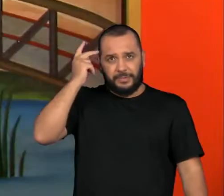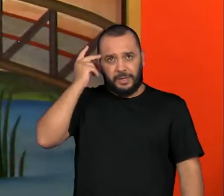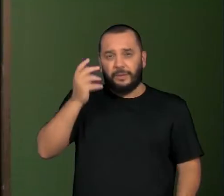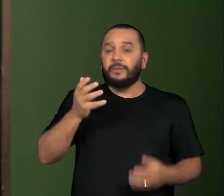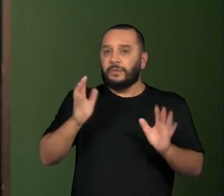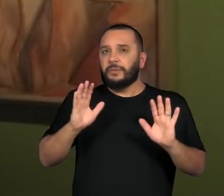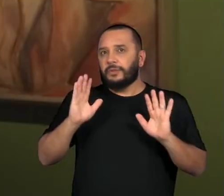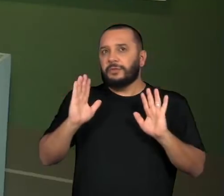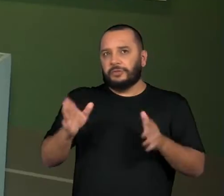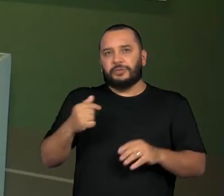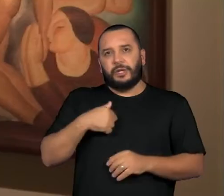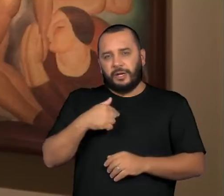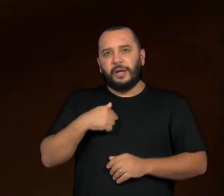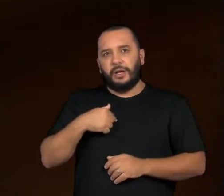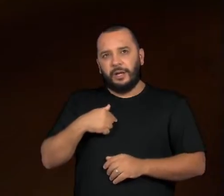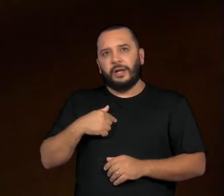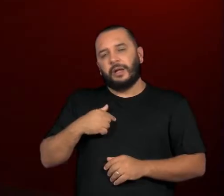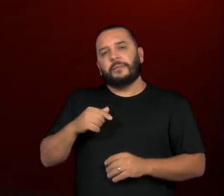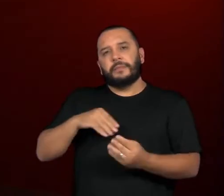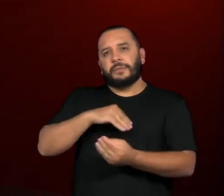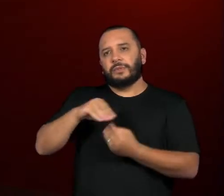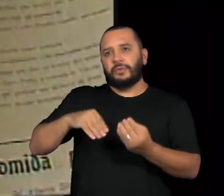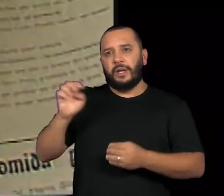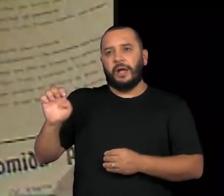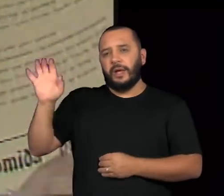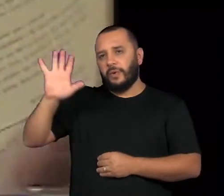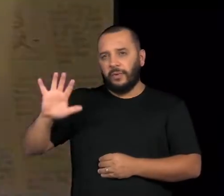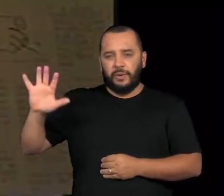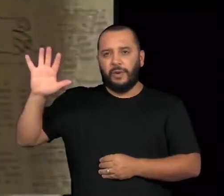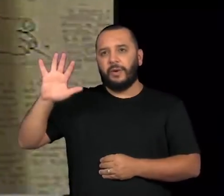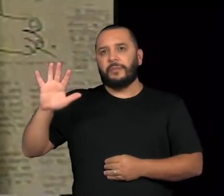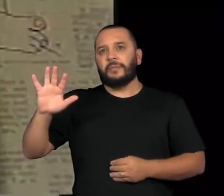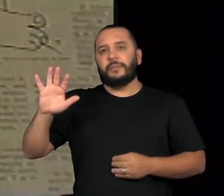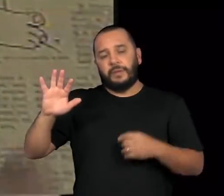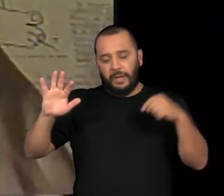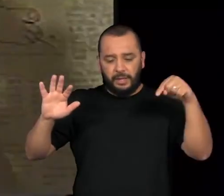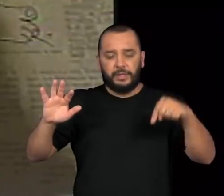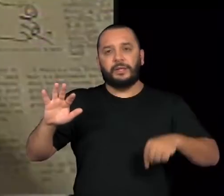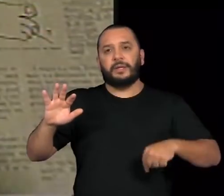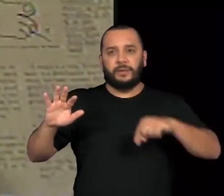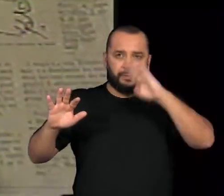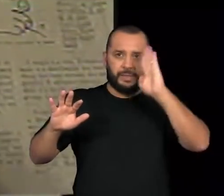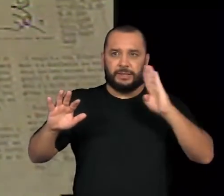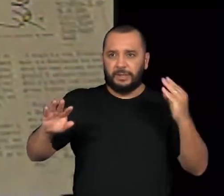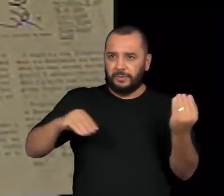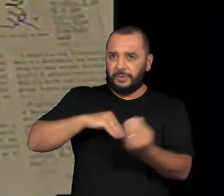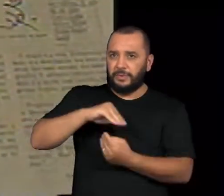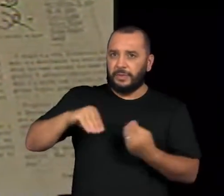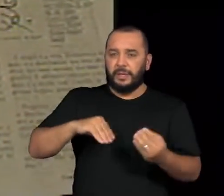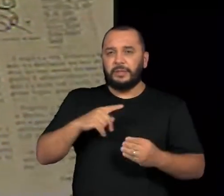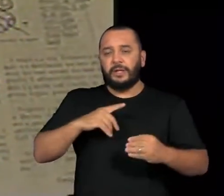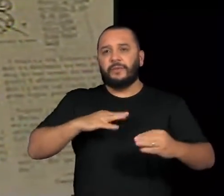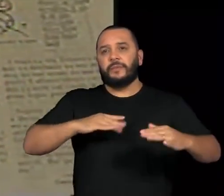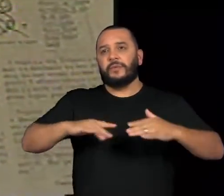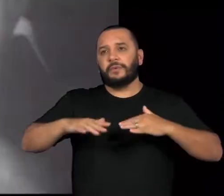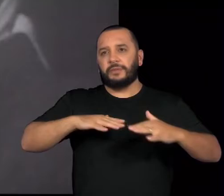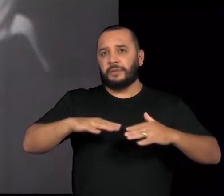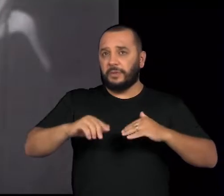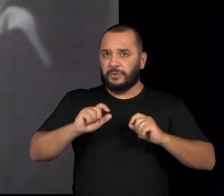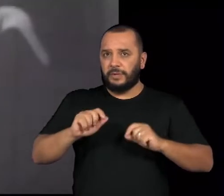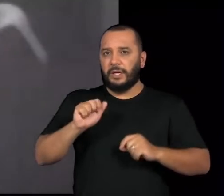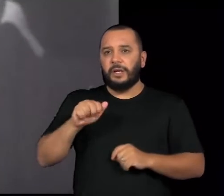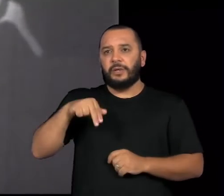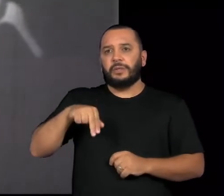com a nossa, a brasileira, nativa e ancestral. Assim nasceu o chamado movimento